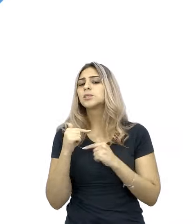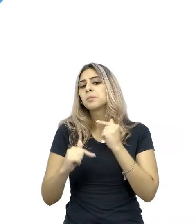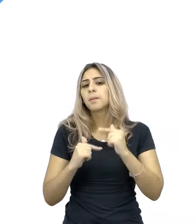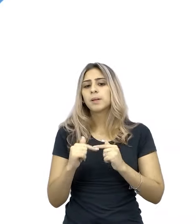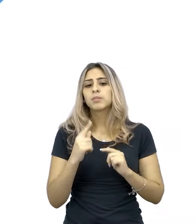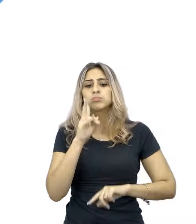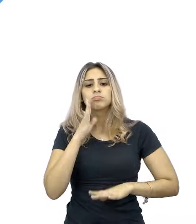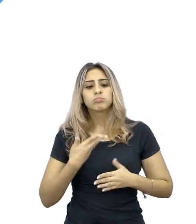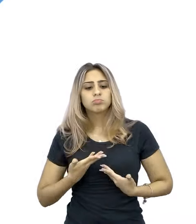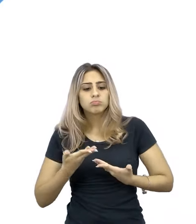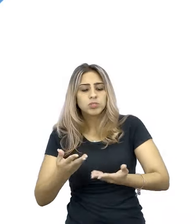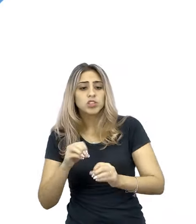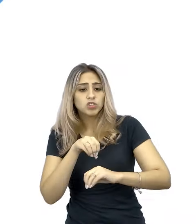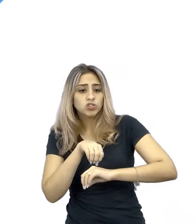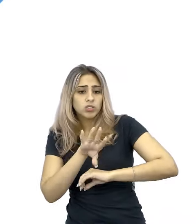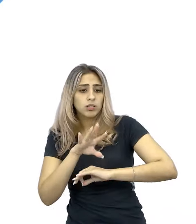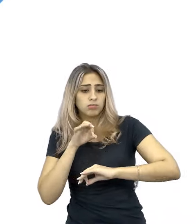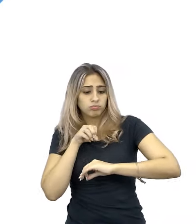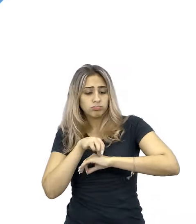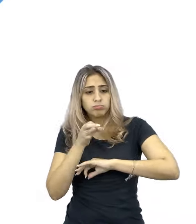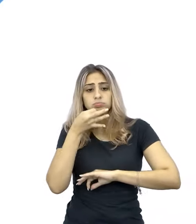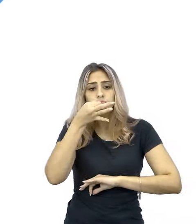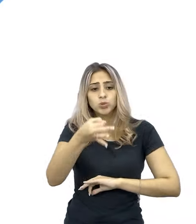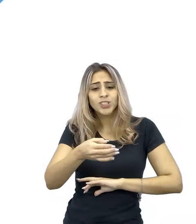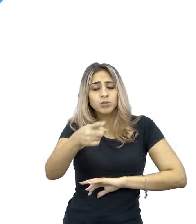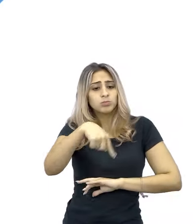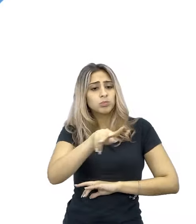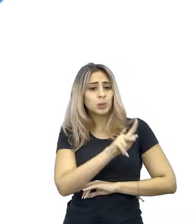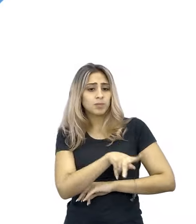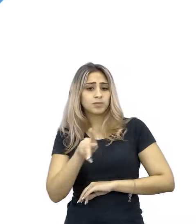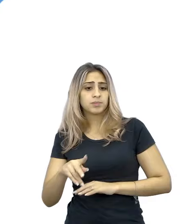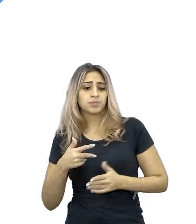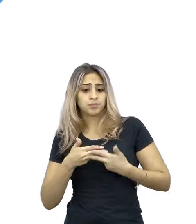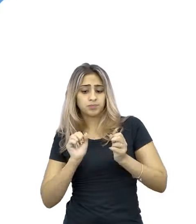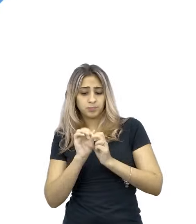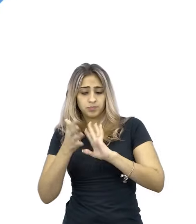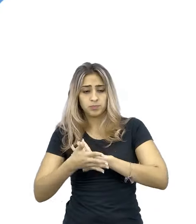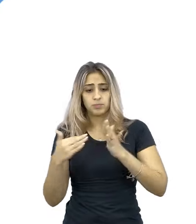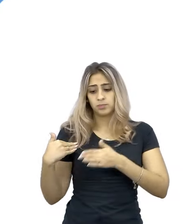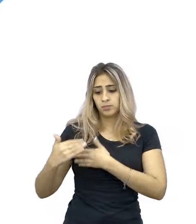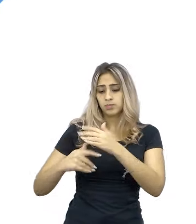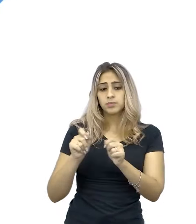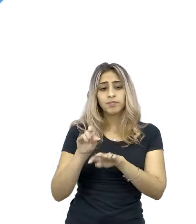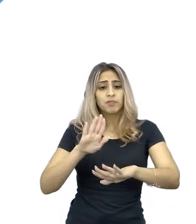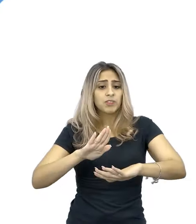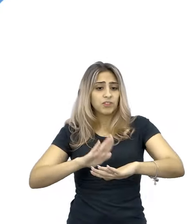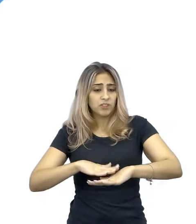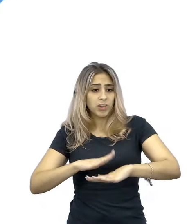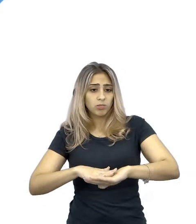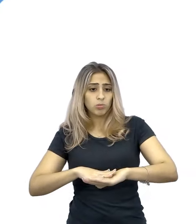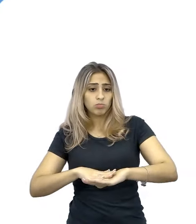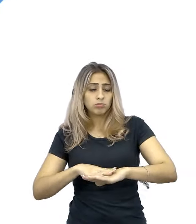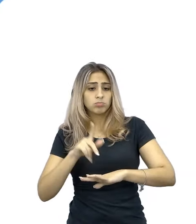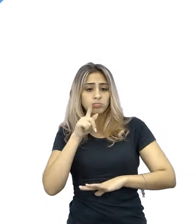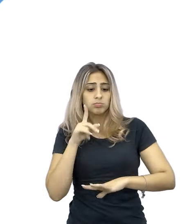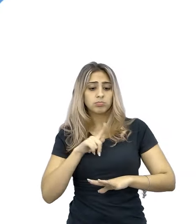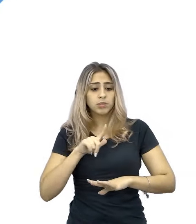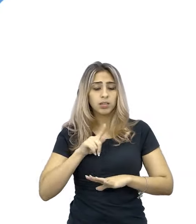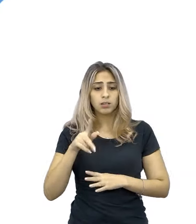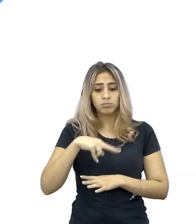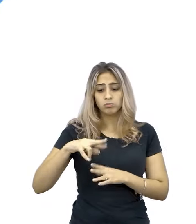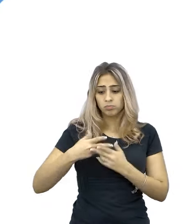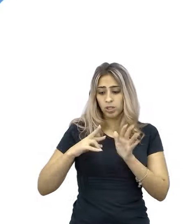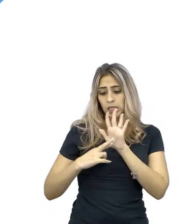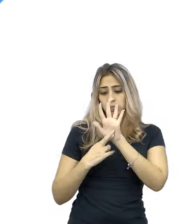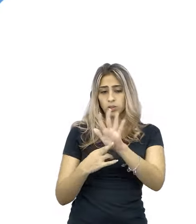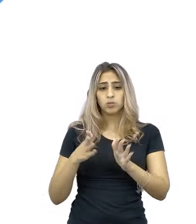São fornecidos dicas, sugestões ao professor de ações e procedimentos a serem realizados a fim de obter melhores